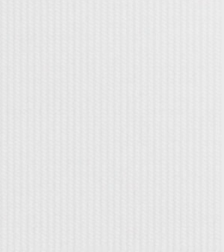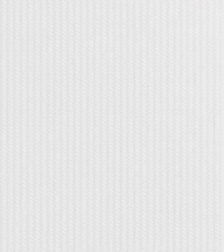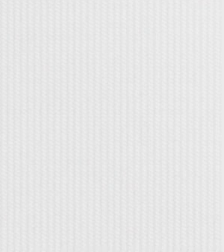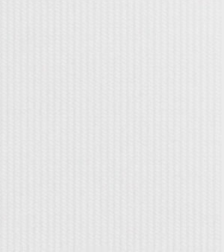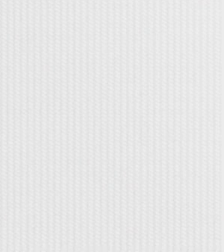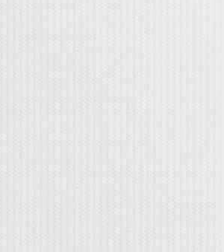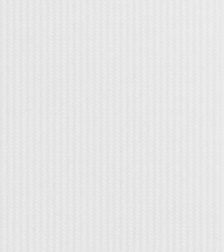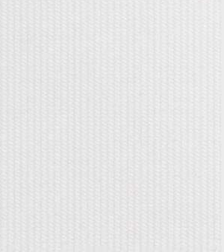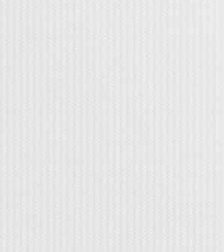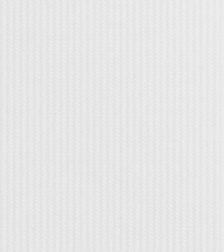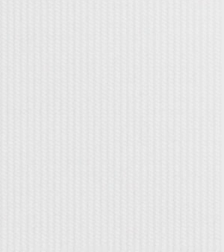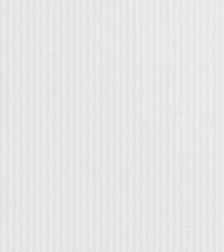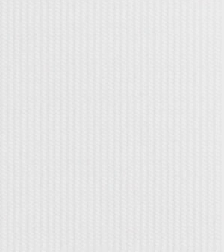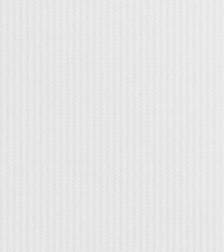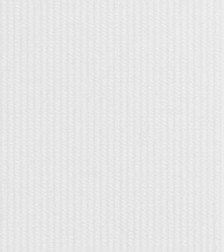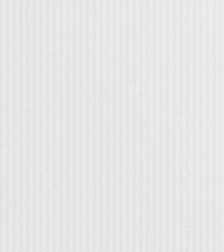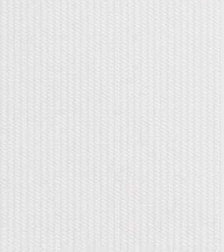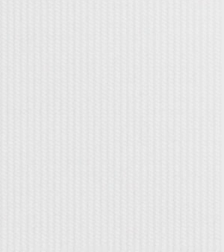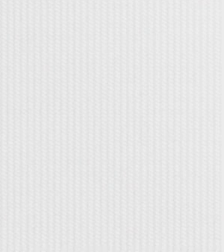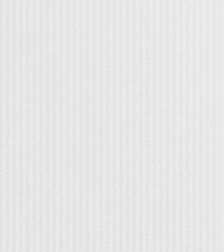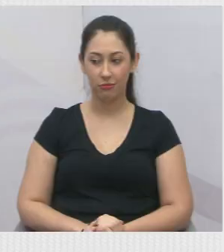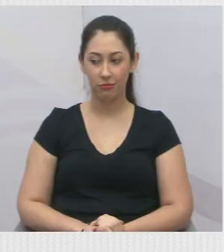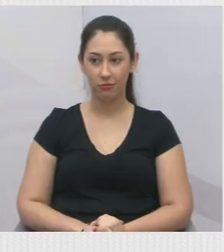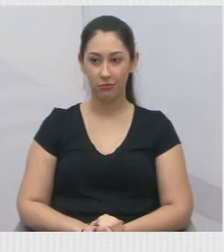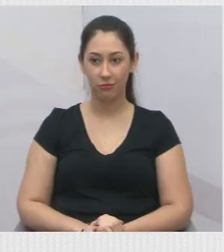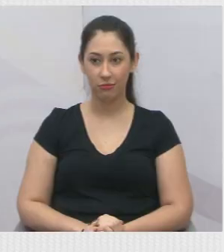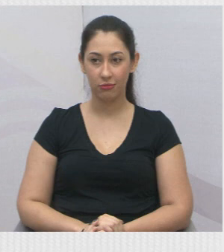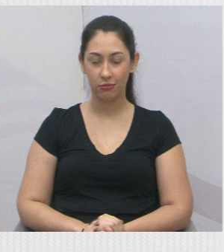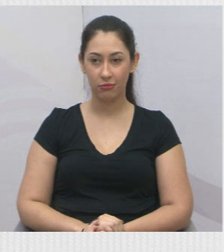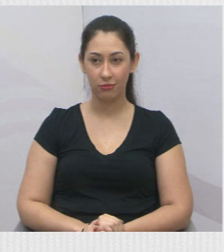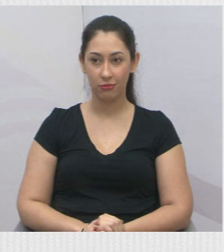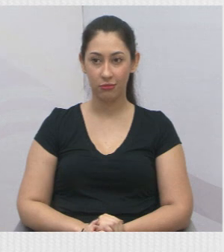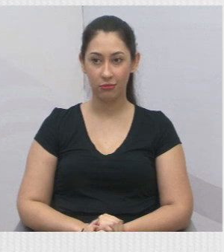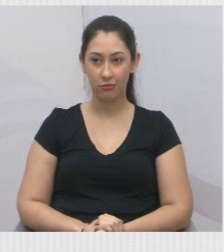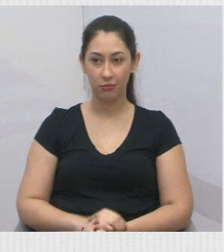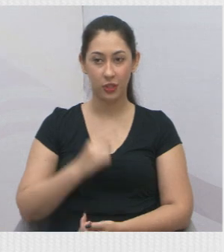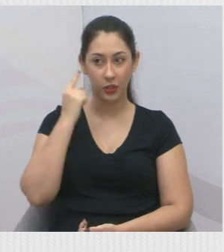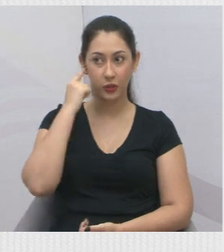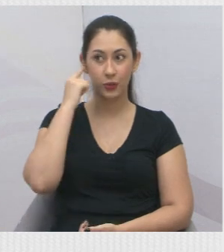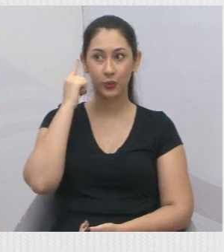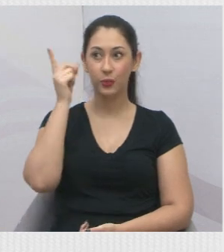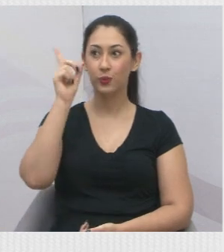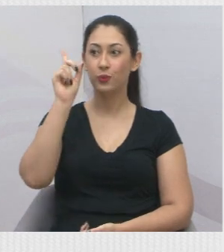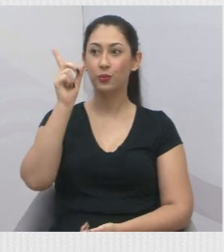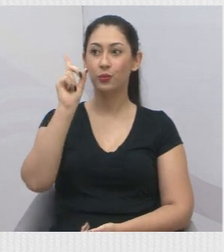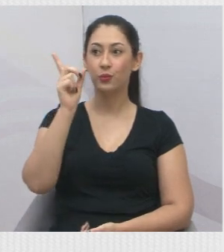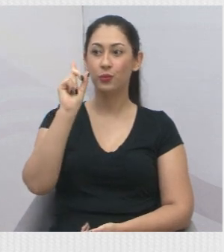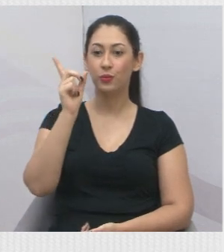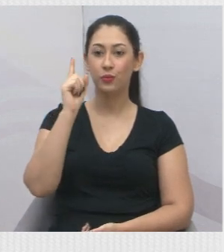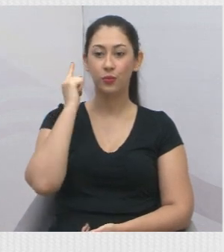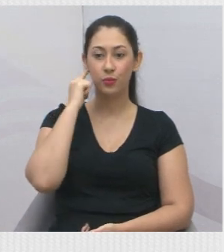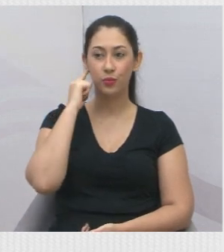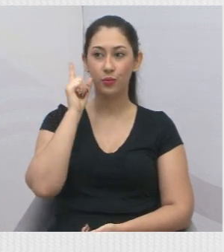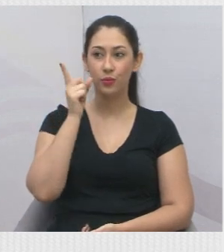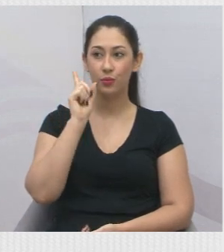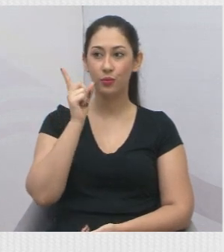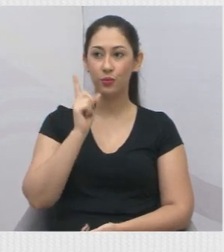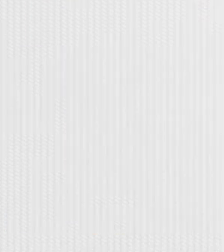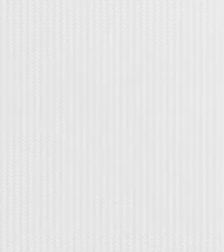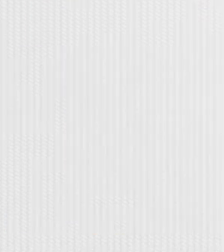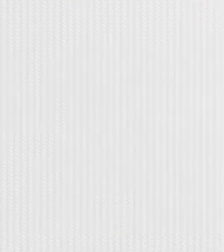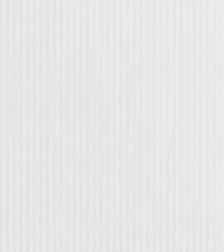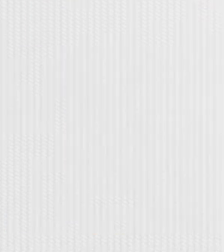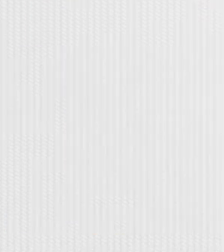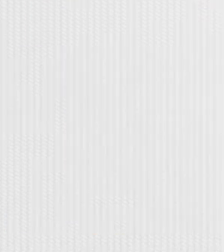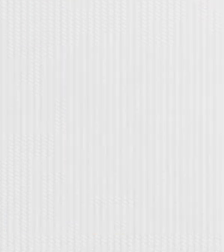no parágrafo 1º do artigo 166 da Constituição ou equivalente nas casas